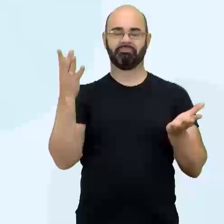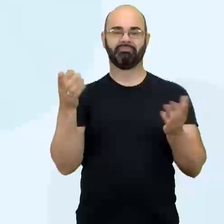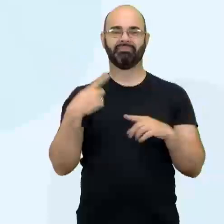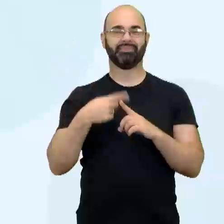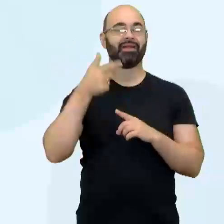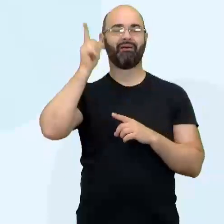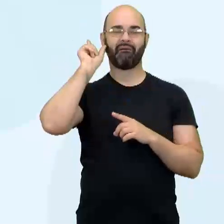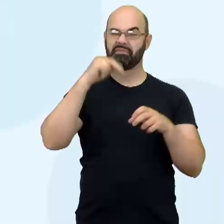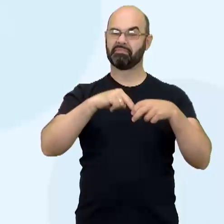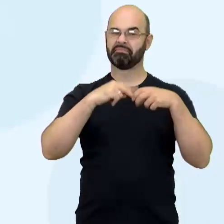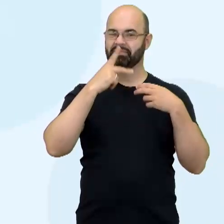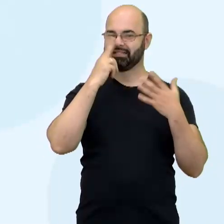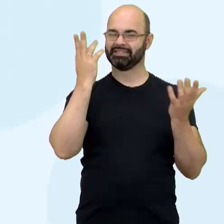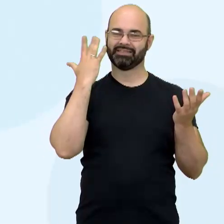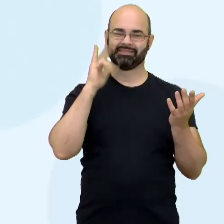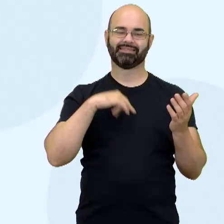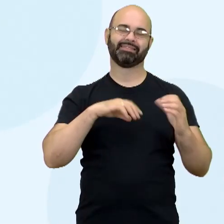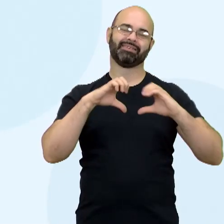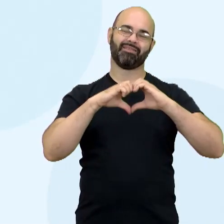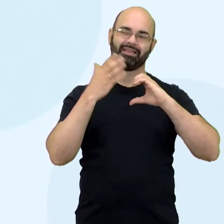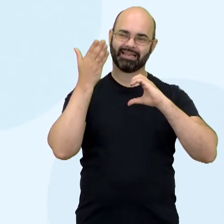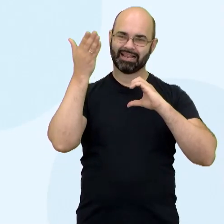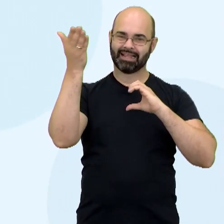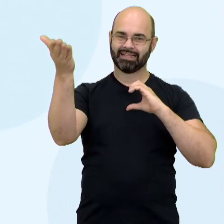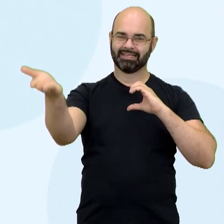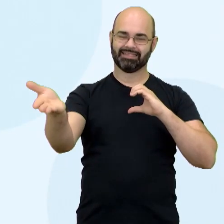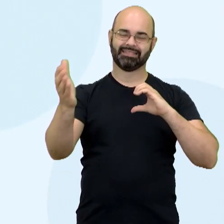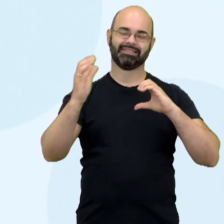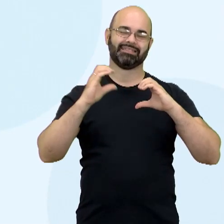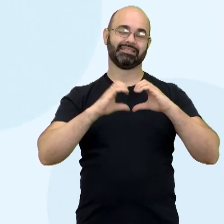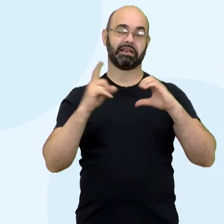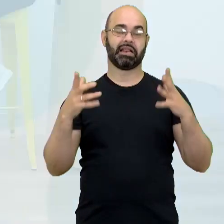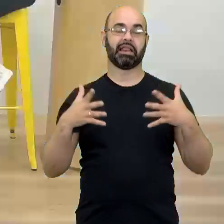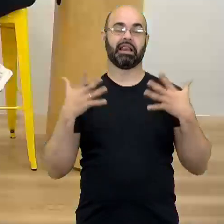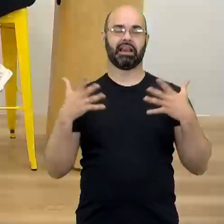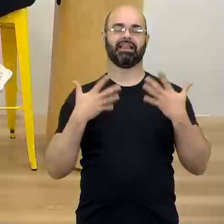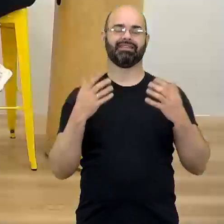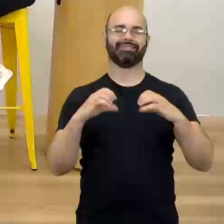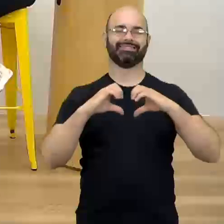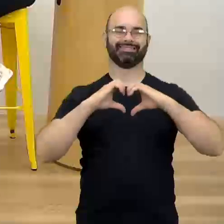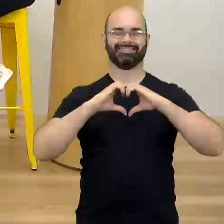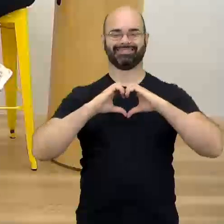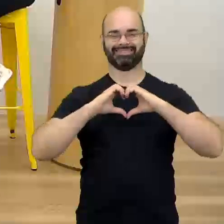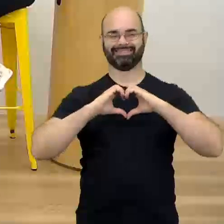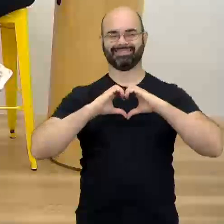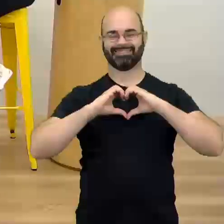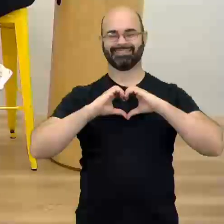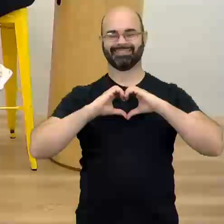ontem, De mas ontem tudo bem, né? foi sim. Então vamos mandar aí um coração pros 2 empolgados torcedores aí, então vamos lá.